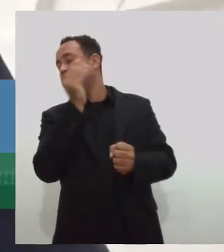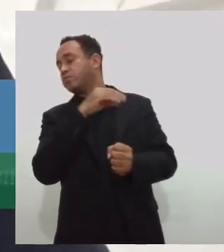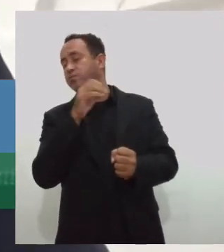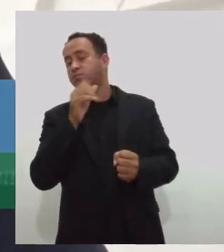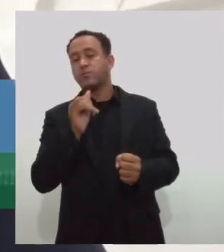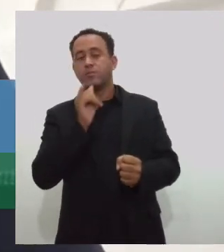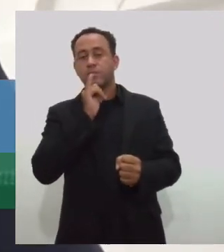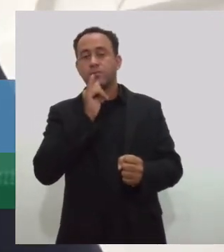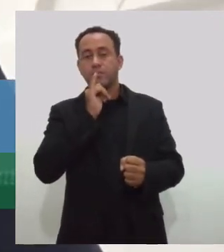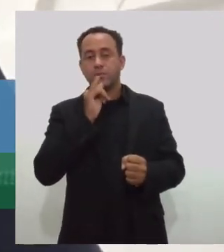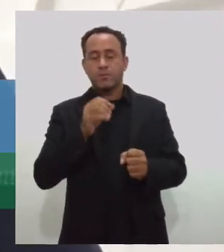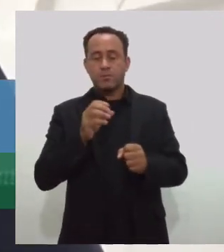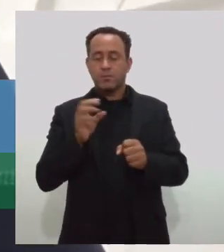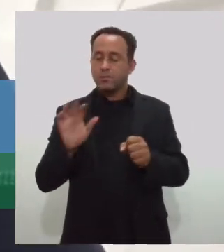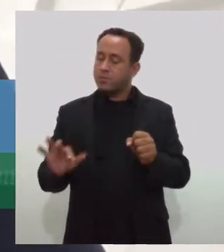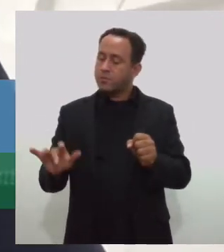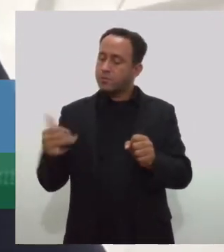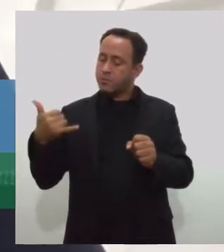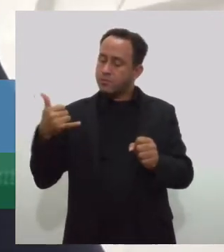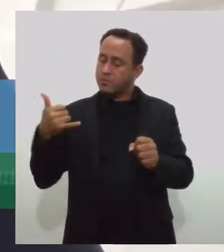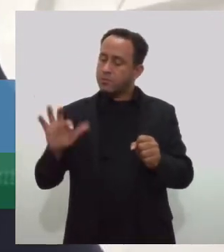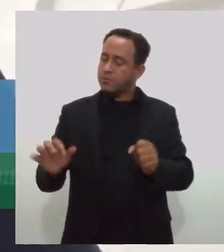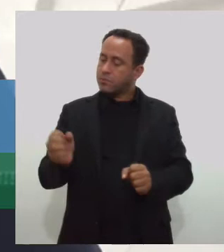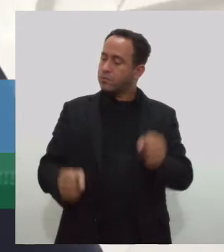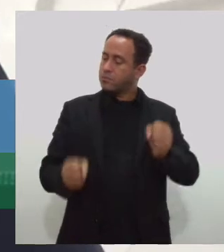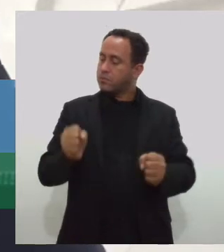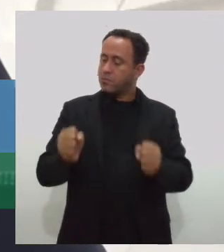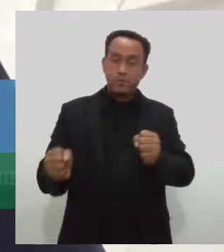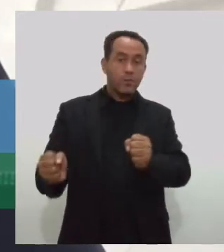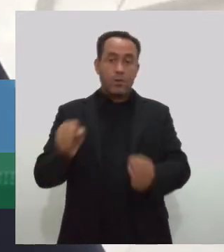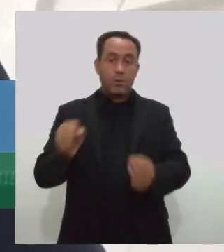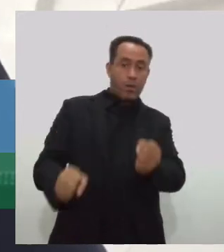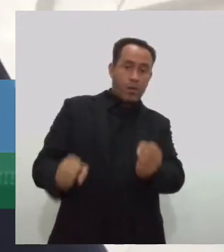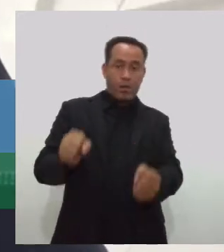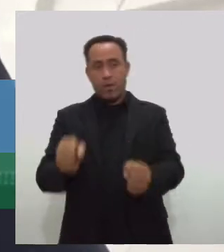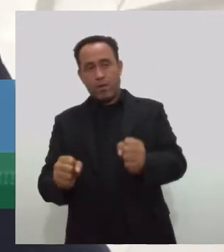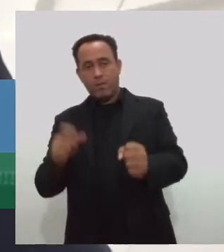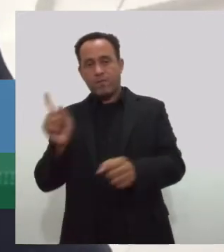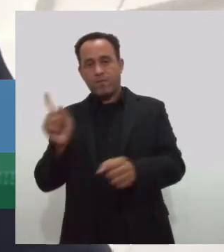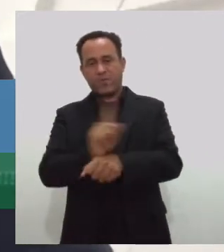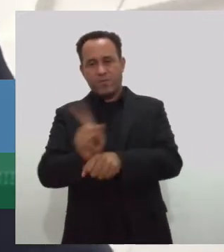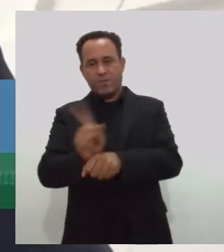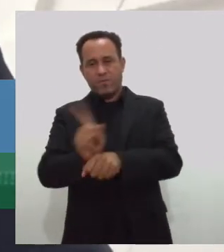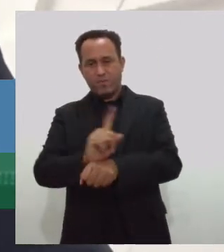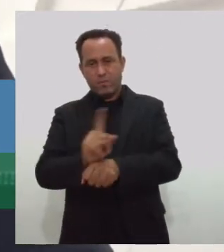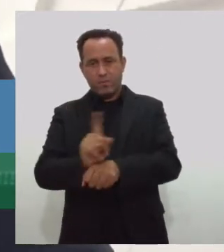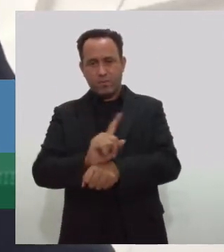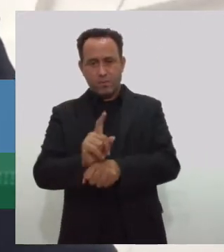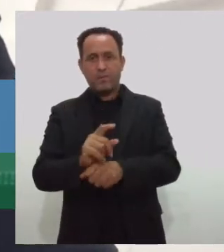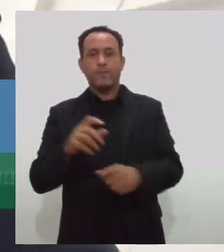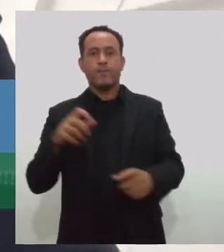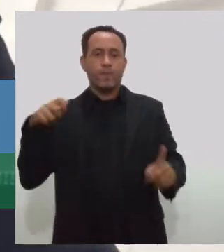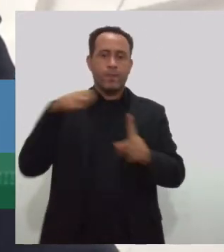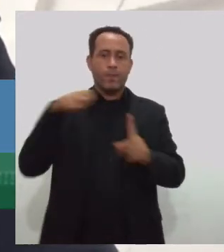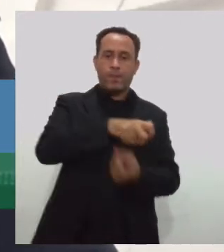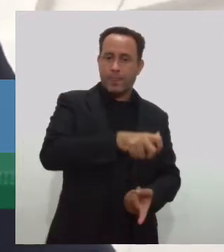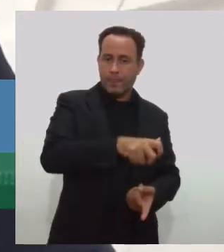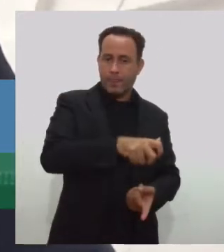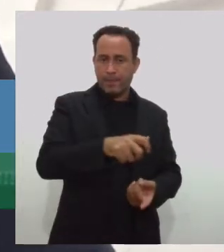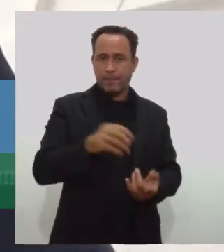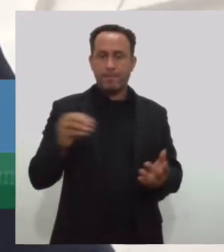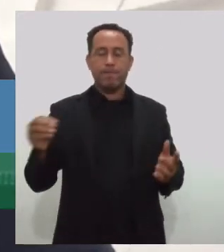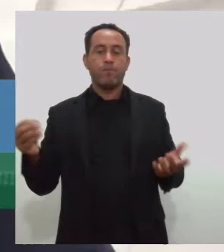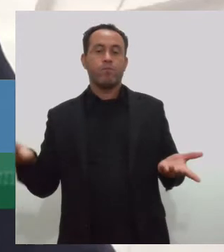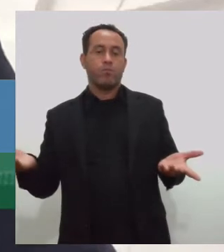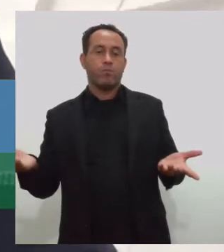exemplo, trocando mensagem, falando ao celular, em alta velocidade. Isso denuncia o quê? Isso é